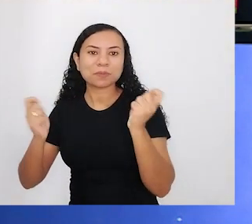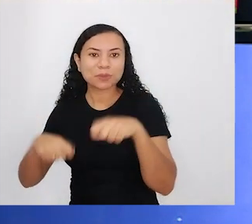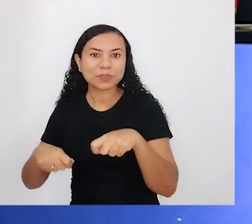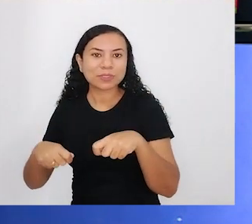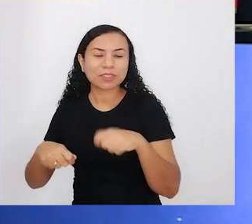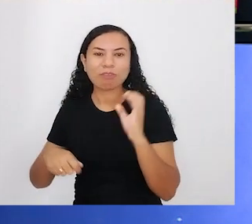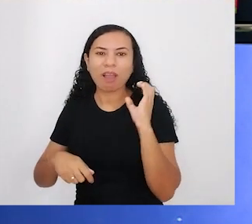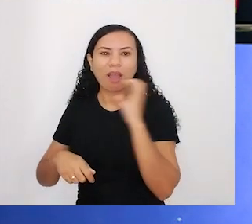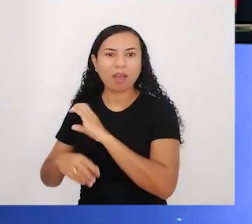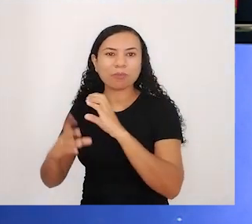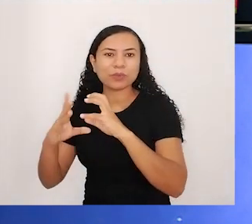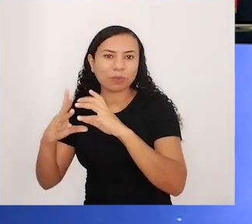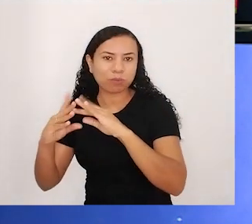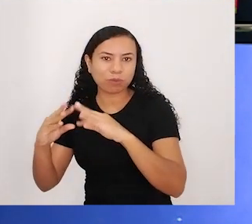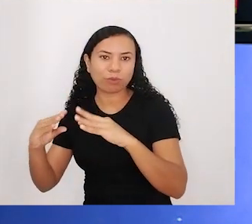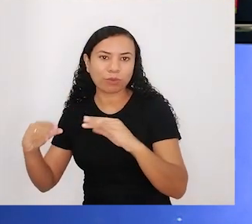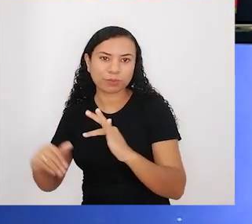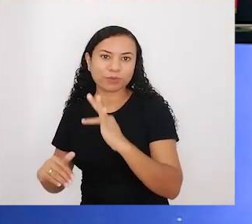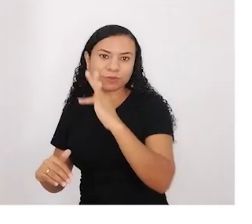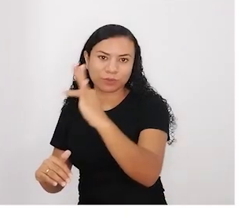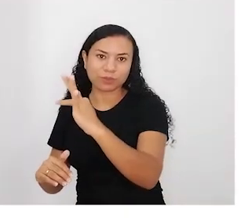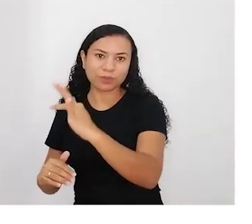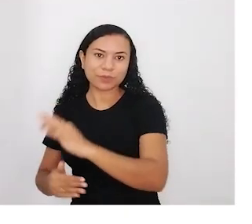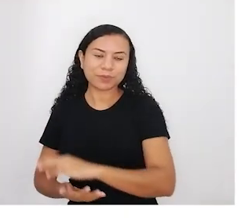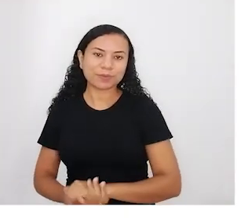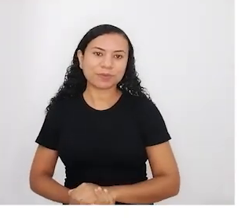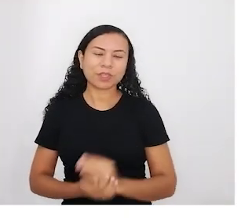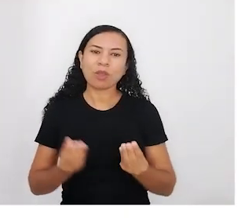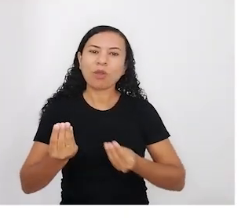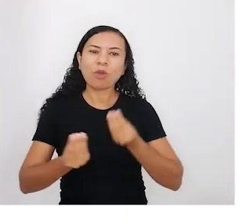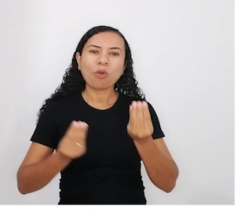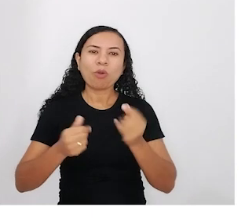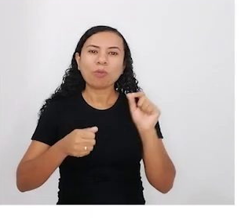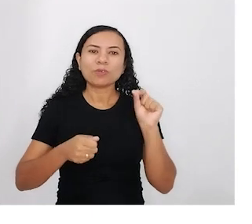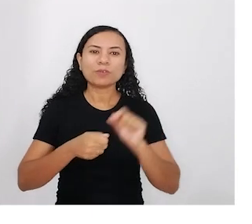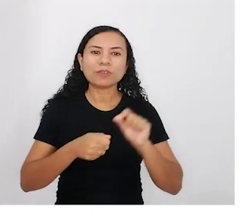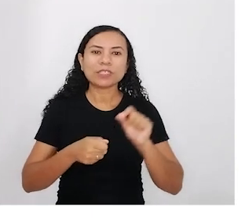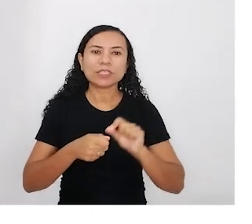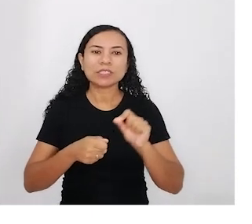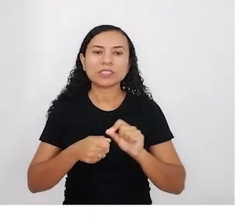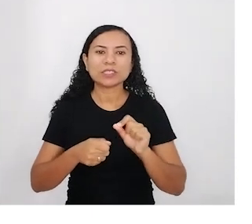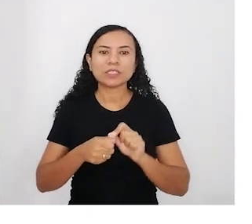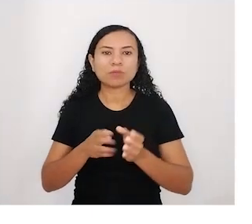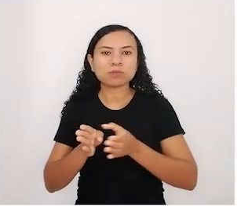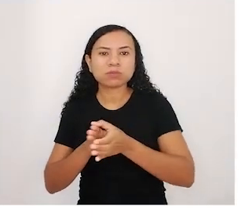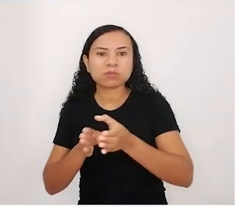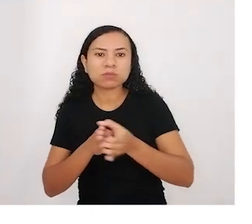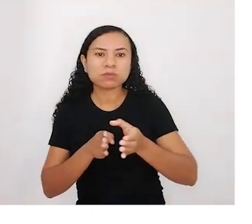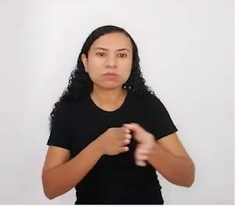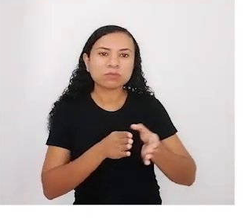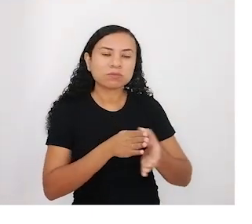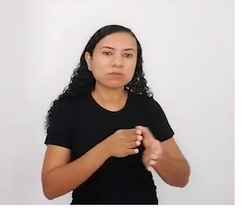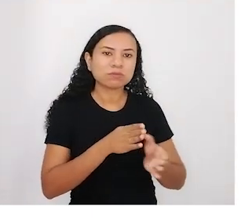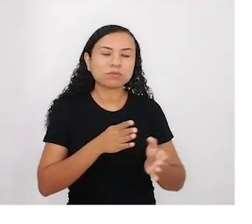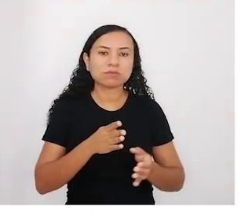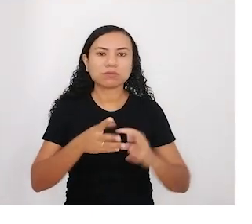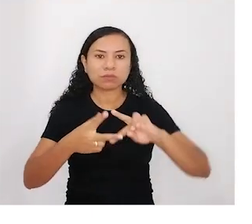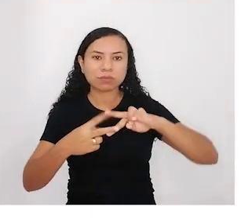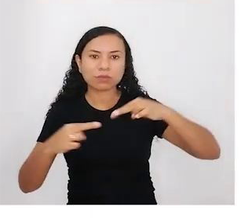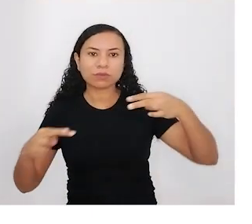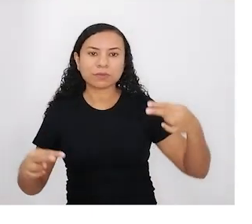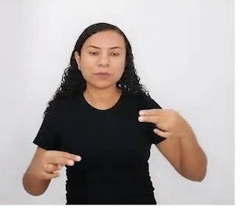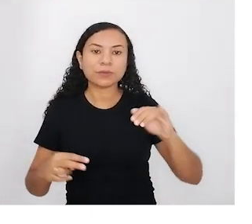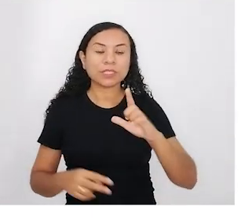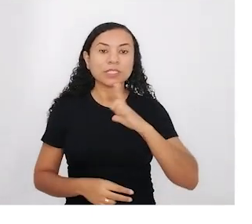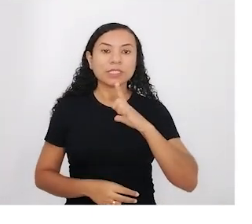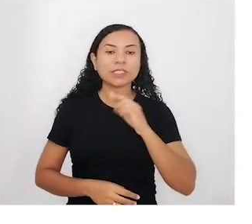e rápida degradação pelo próprio ambiente. Como que é feita essa recombinação gênica? Aqui nós temos o vetor